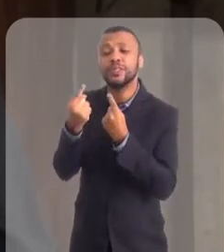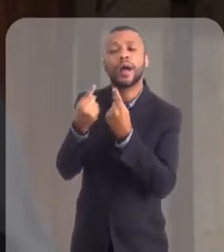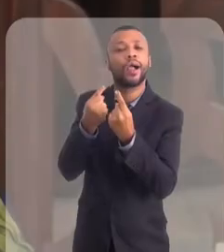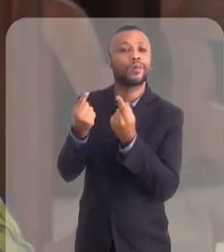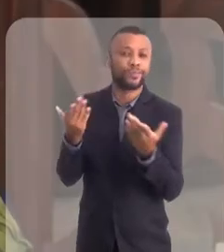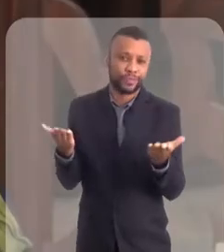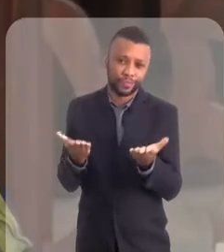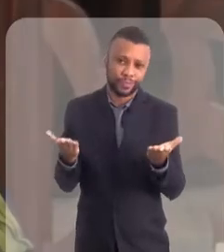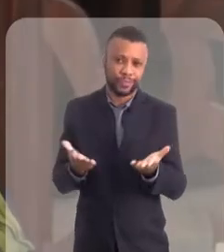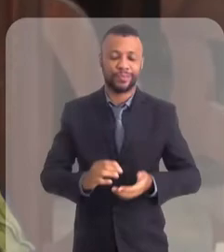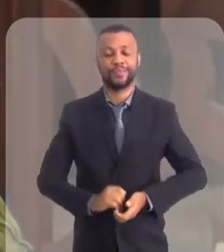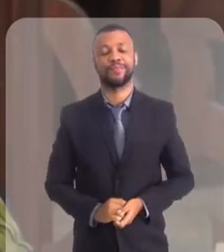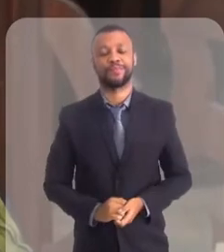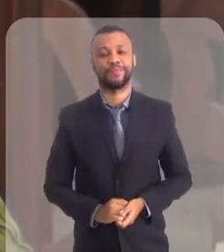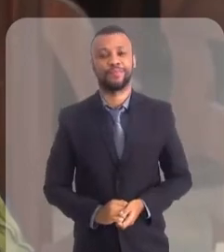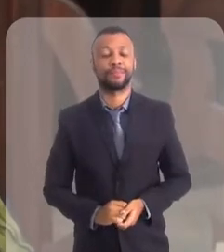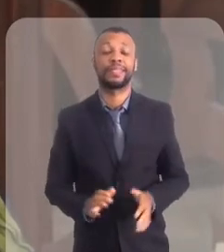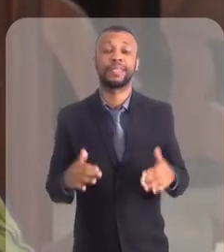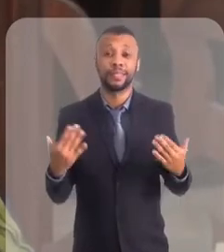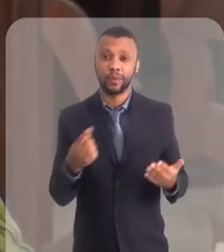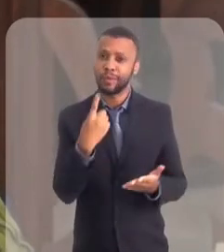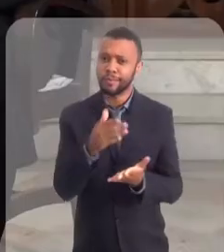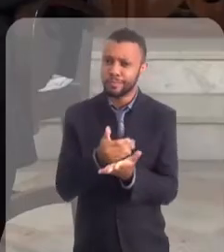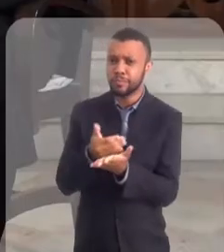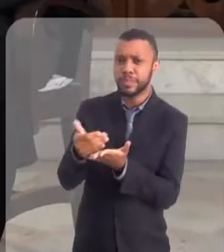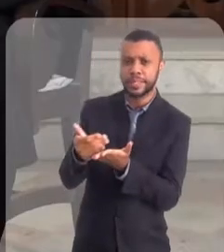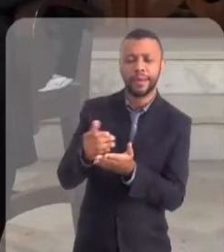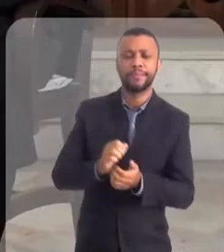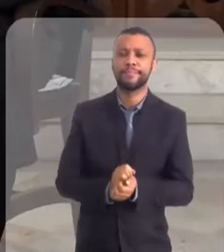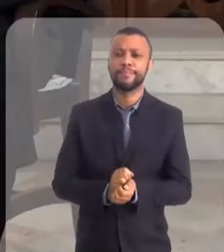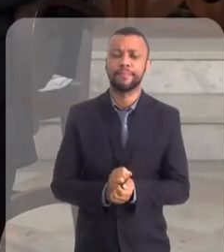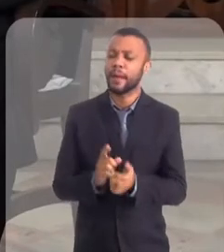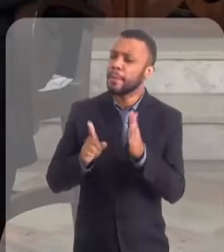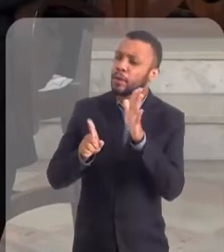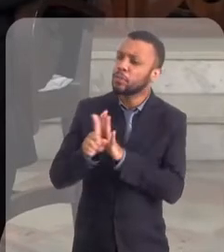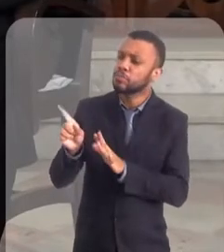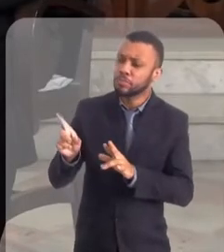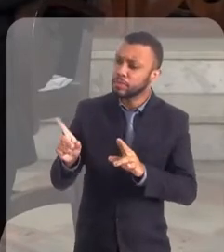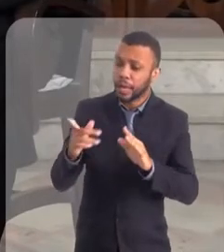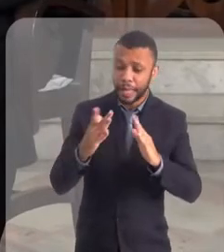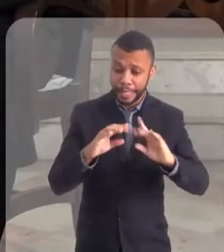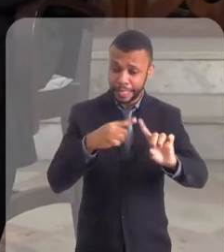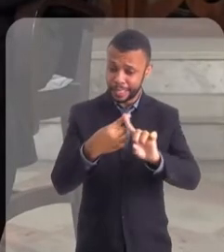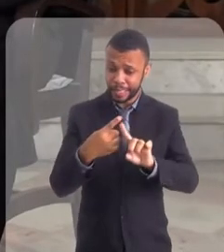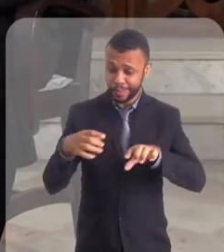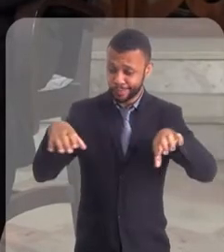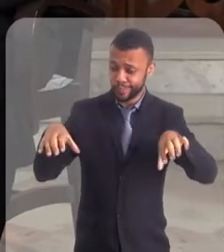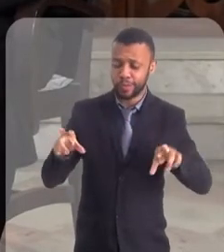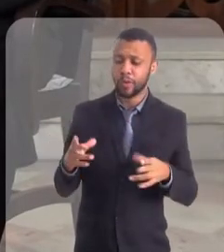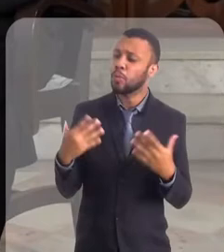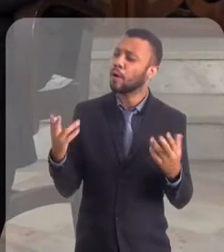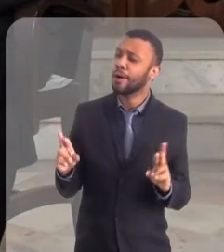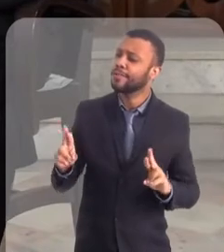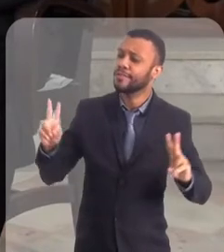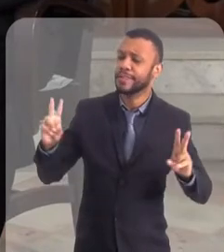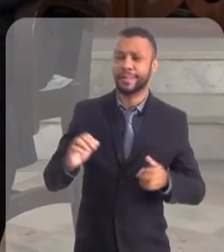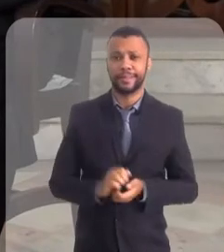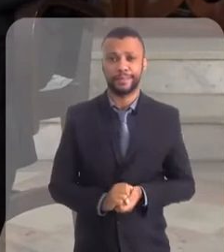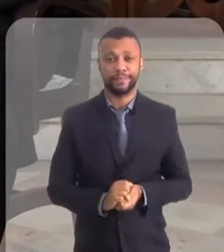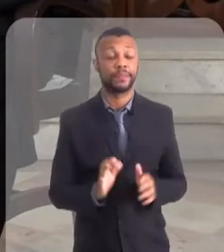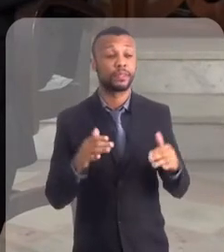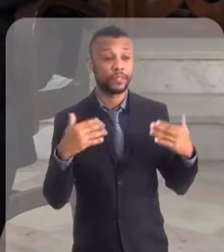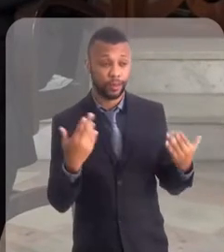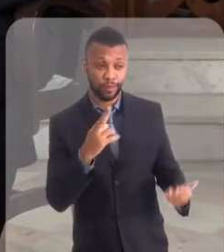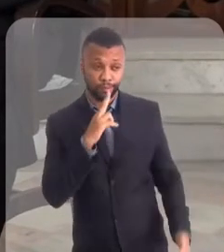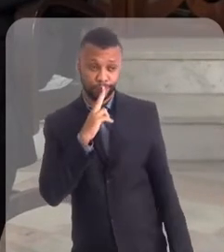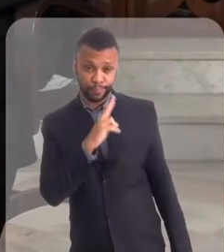hoje. Bem, então vamos começar assim. Qual a diferença entre as duas igrejas? Vamos lá. Essa